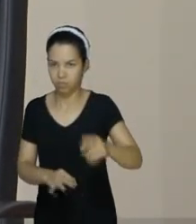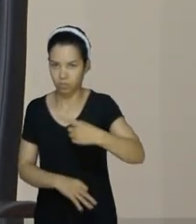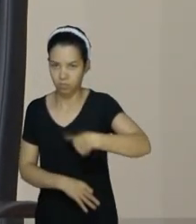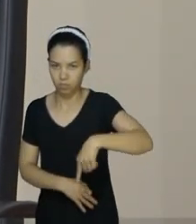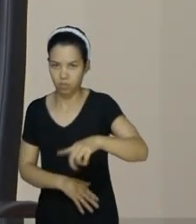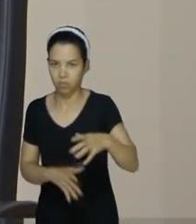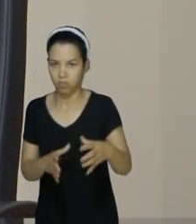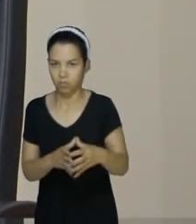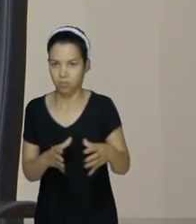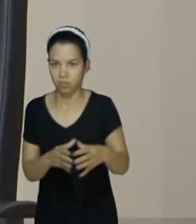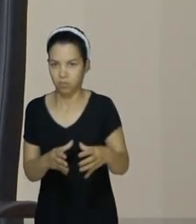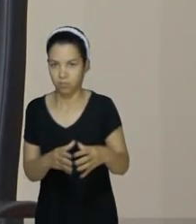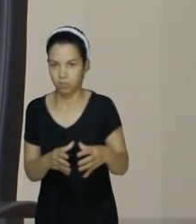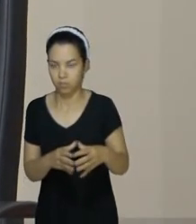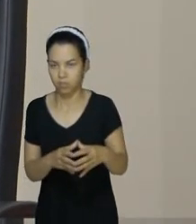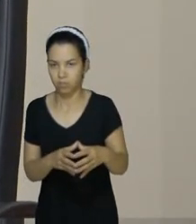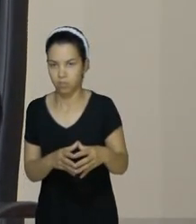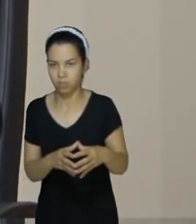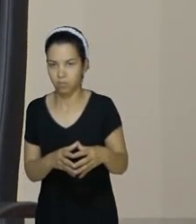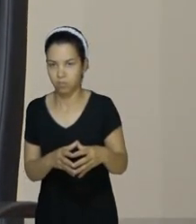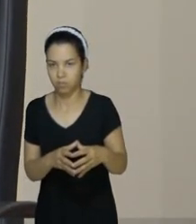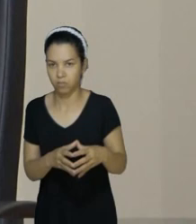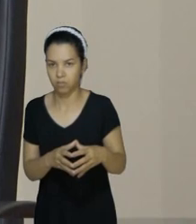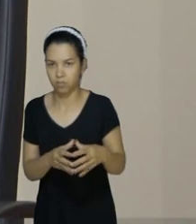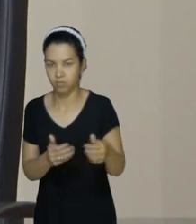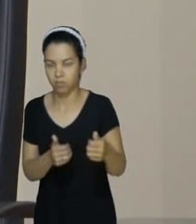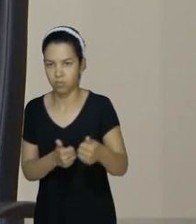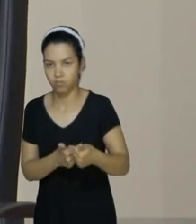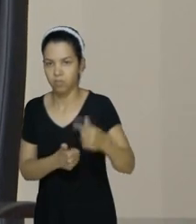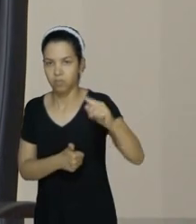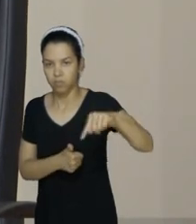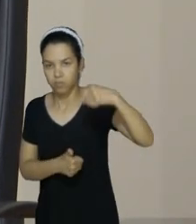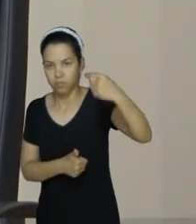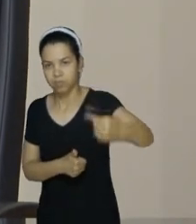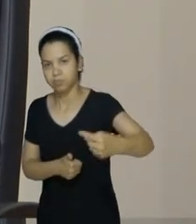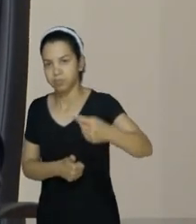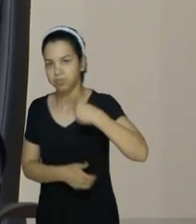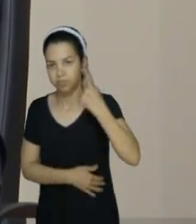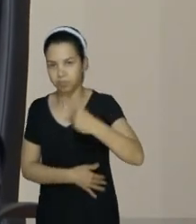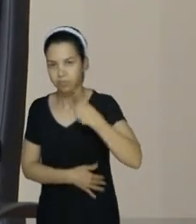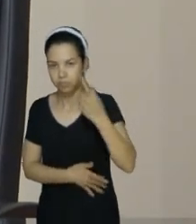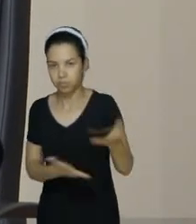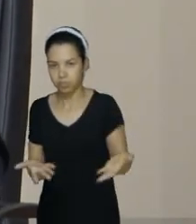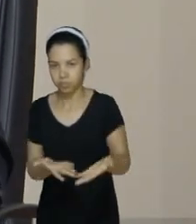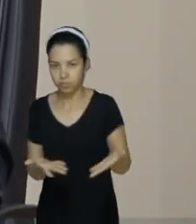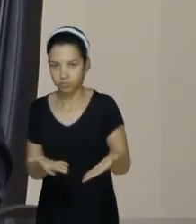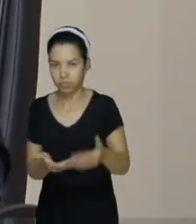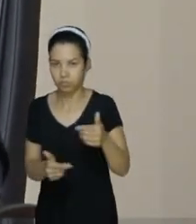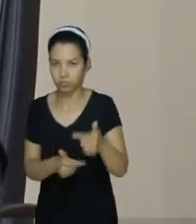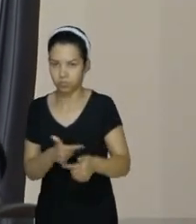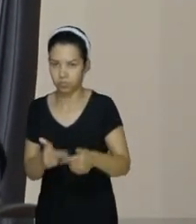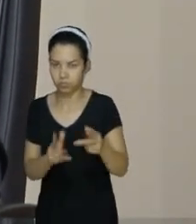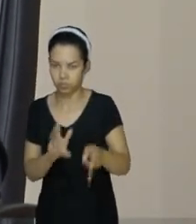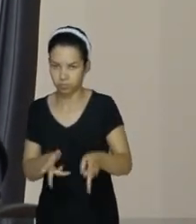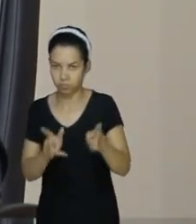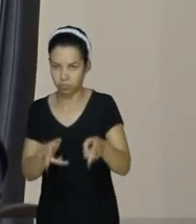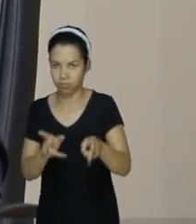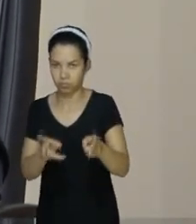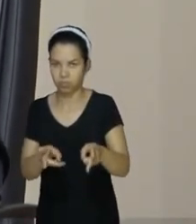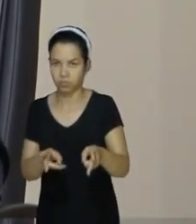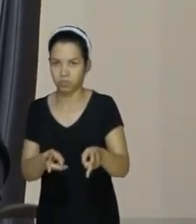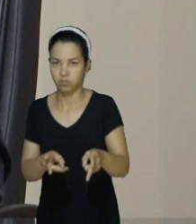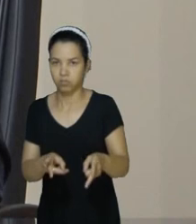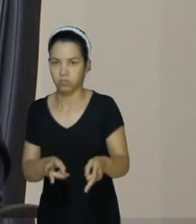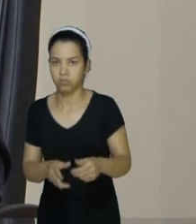equipe e próximos deputados, os atuais que vão estar aqui, que vão permanecer o ano que vem,